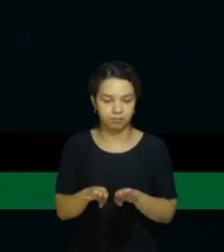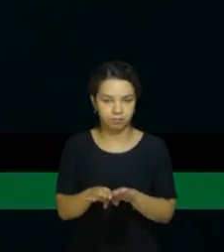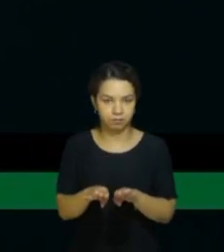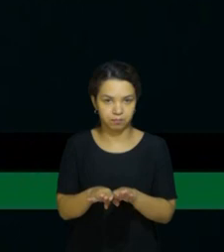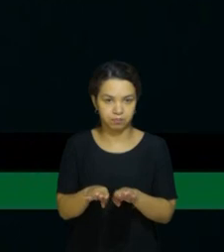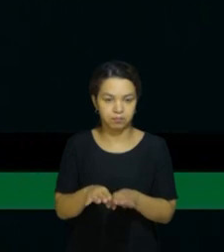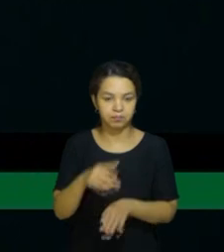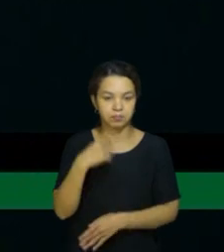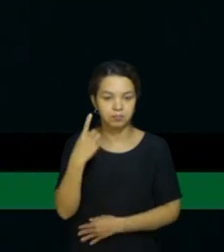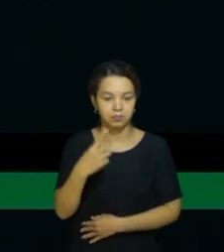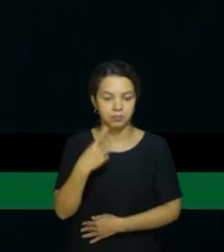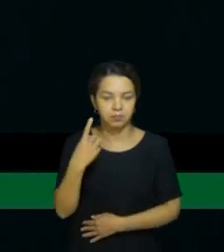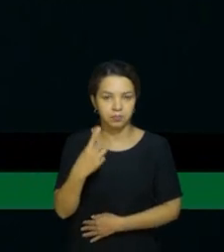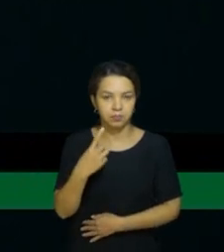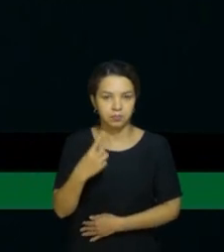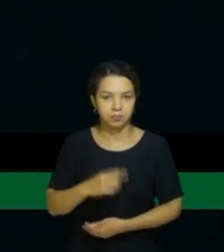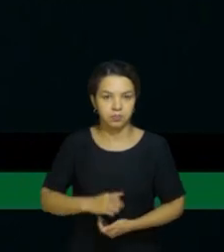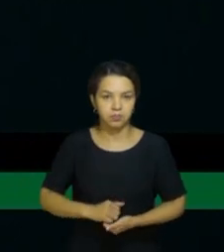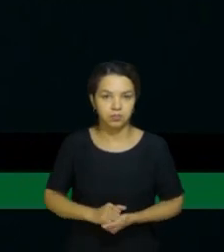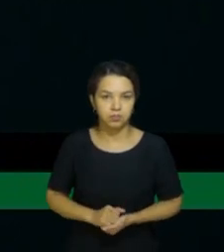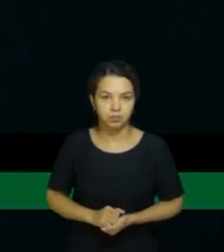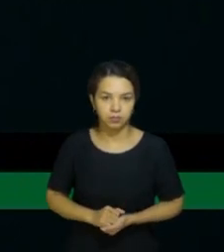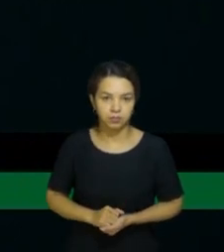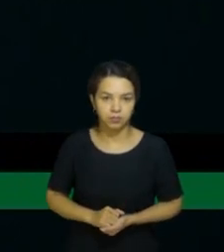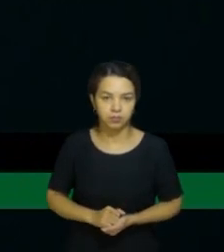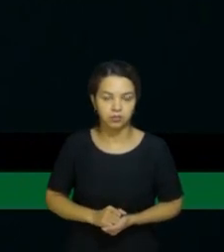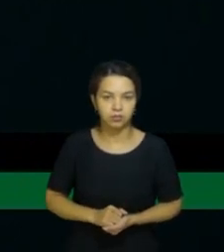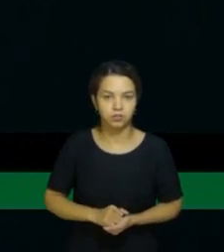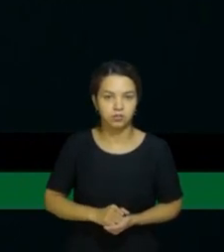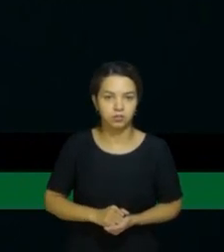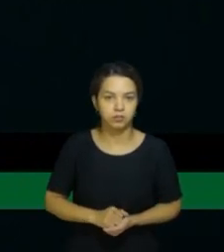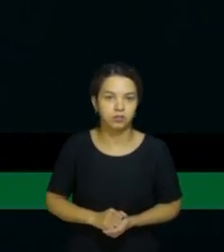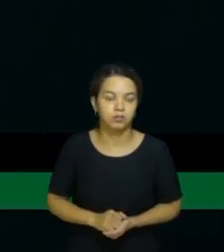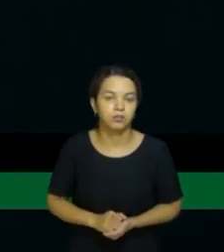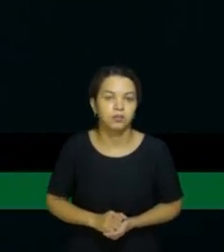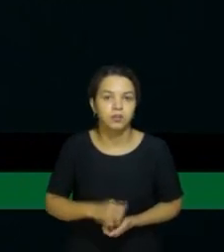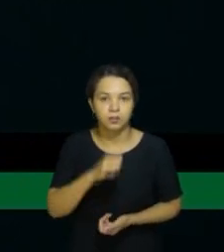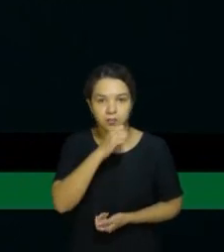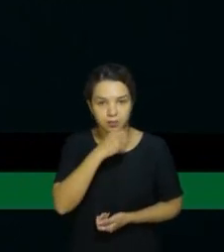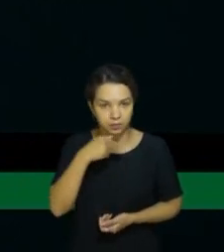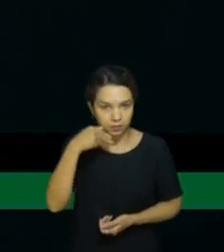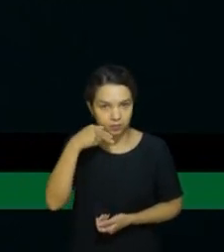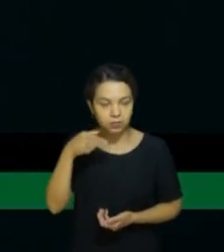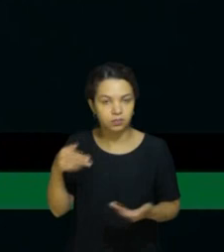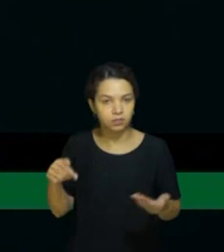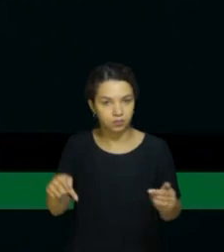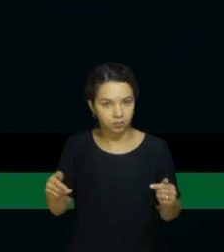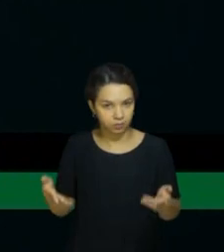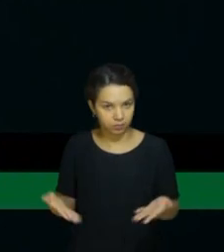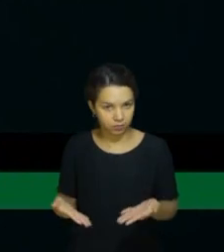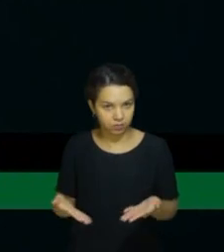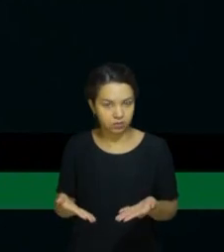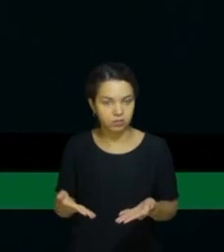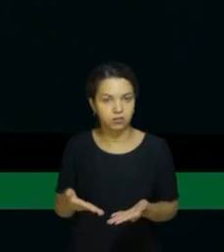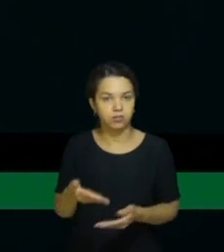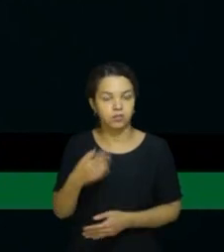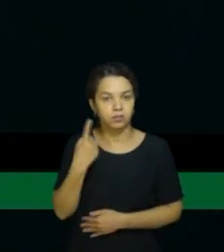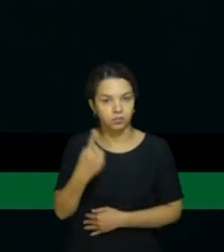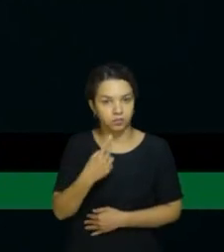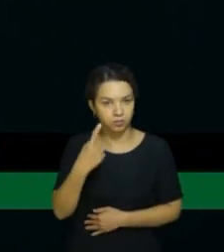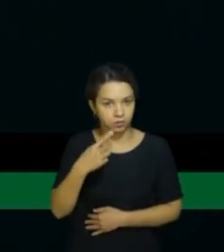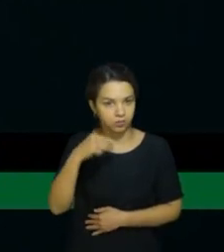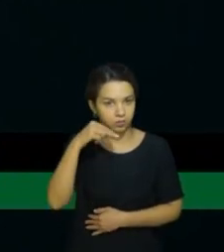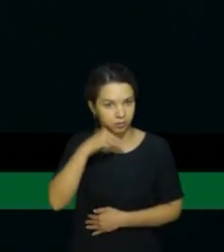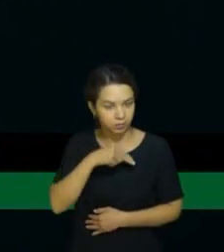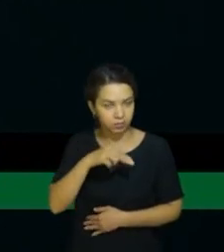o deputado eh André que está aqui também eh o deputado Ivan nates líder do